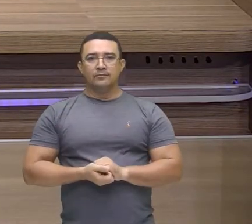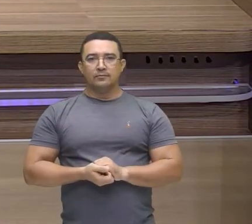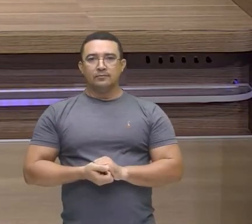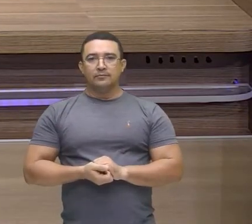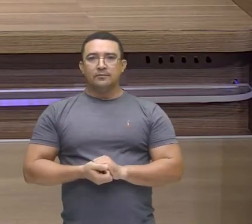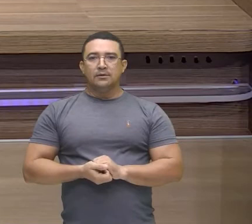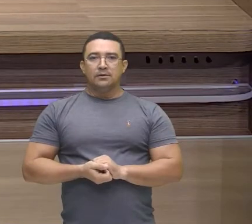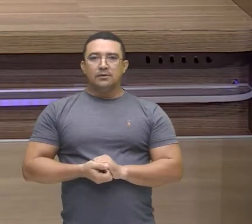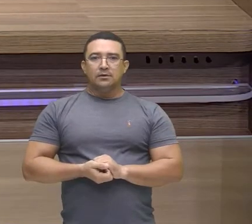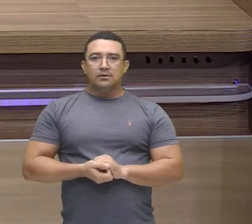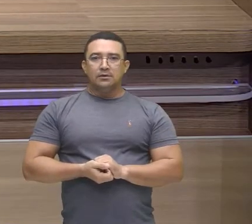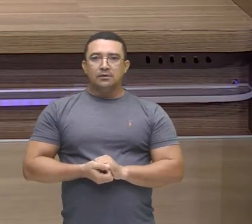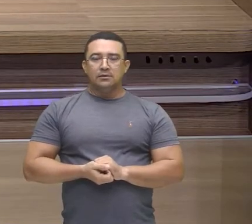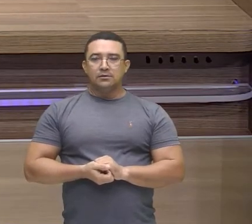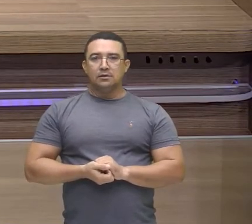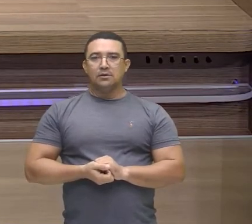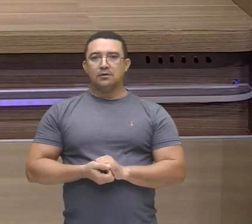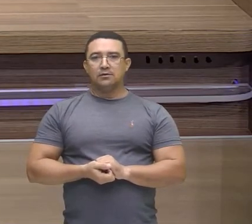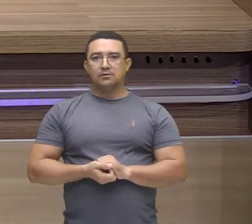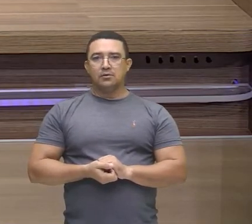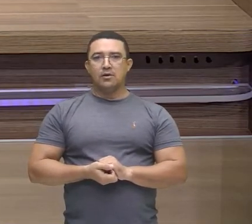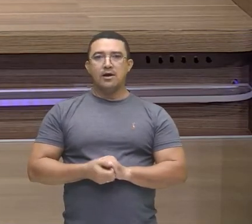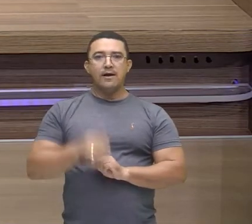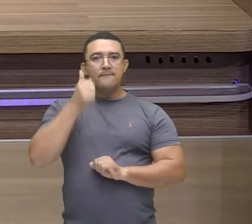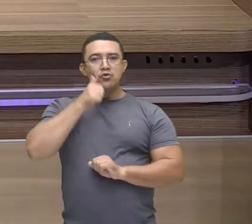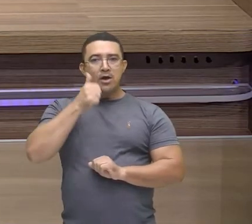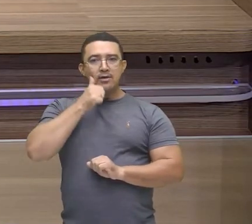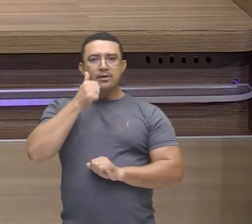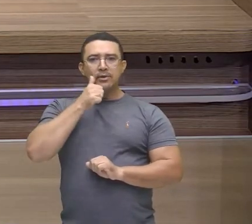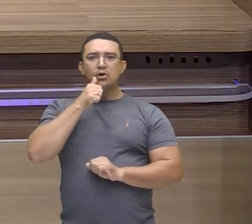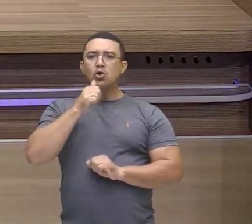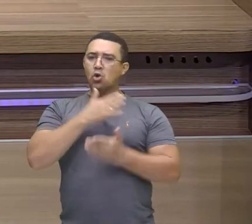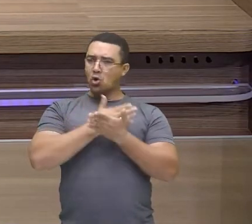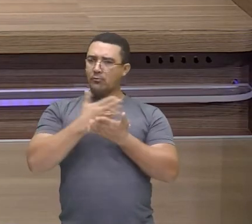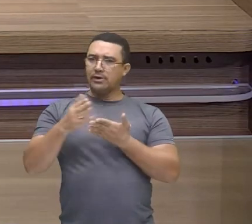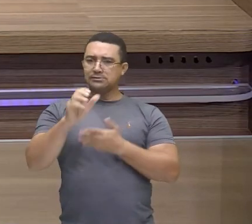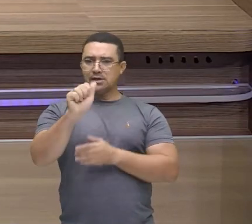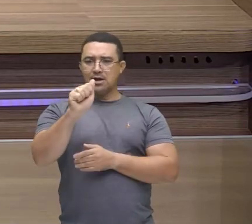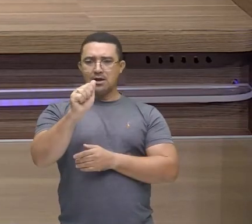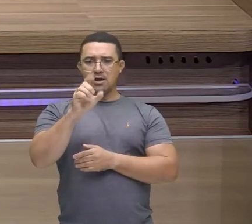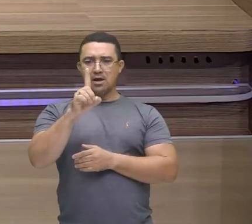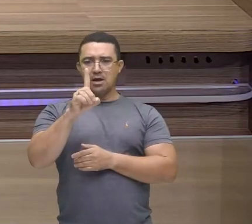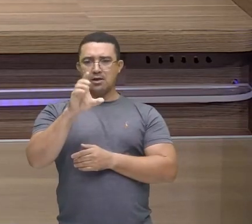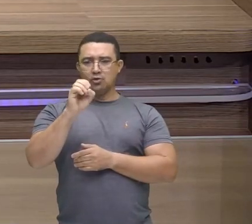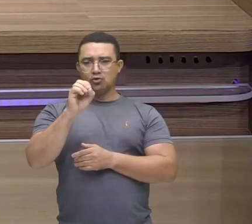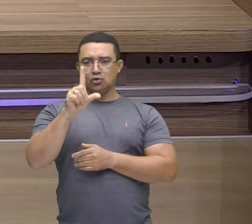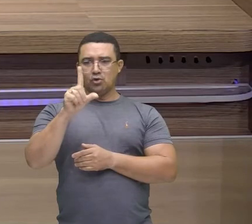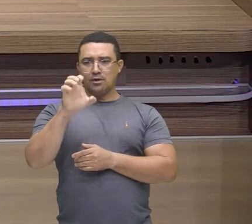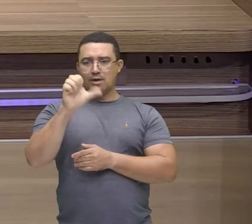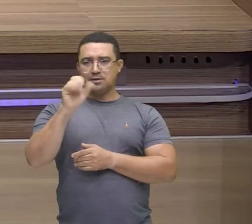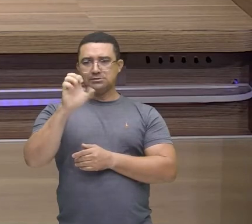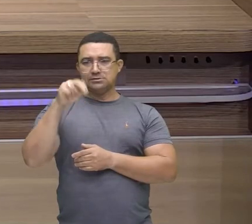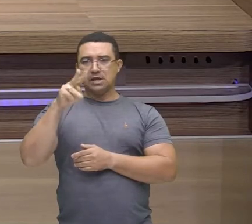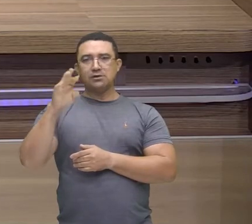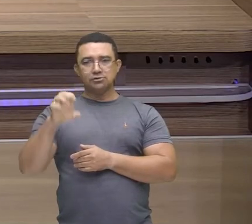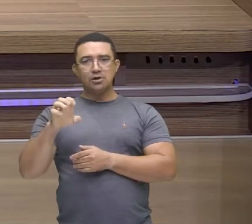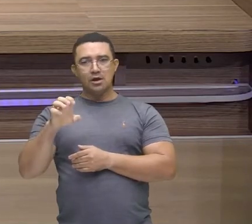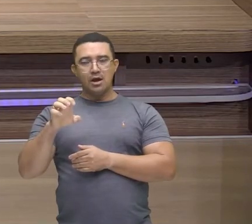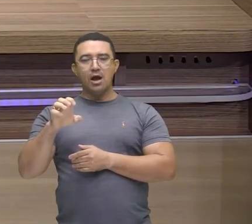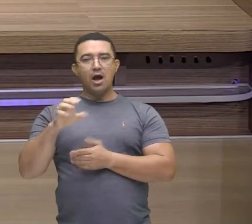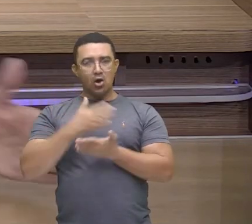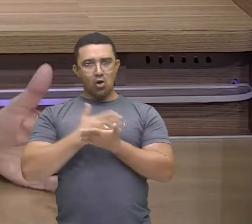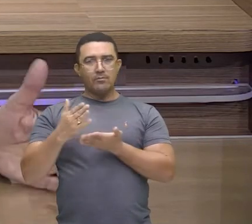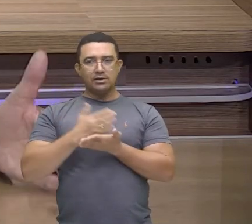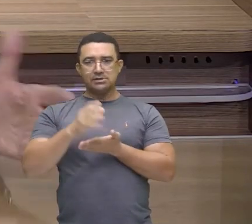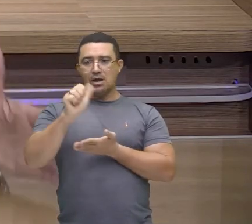puberdade. Nas meninas, depois que ela se torna adolescente, ela já vem entre 12 anos para cima, ela vira adolescência. Então